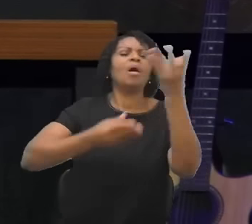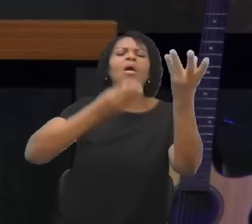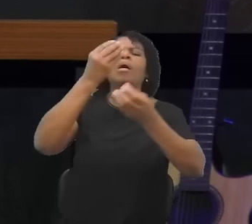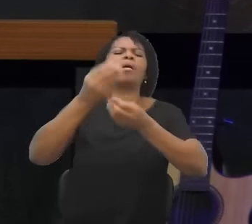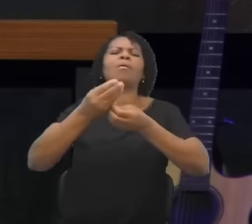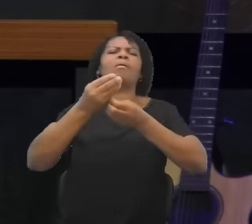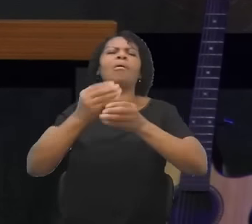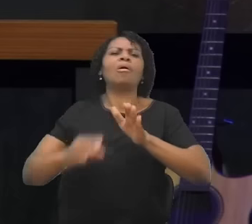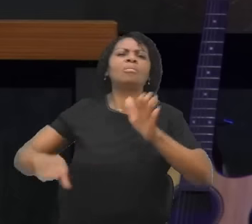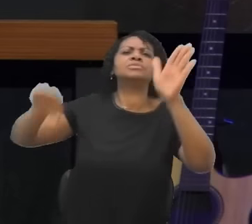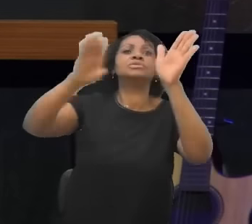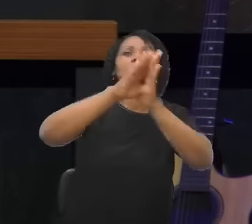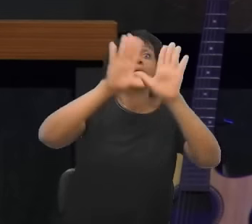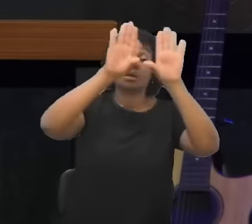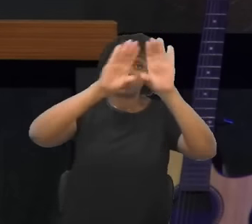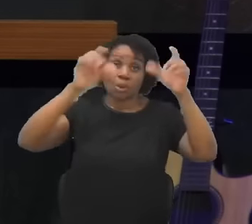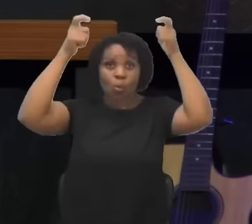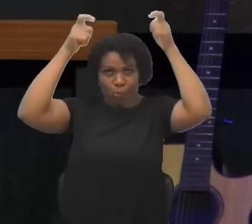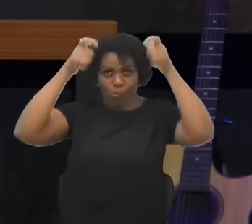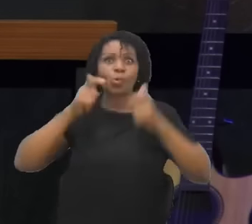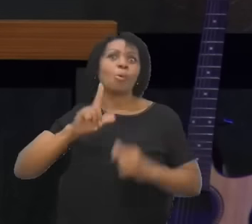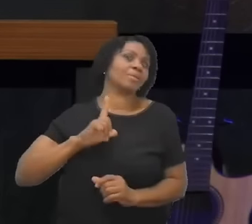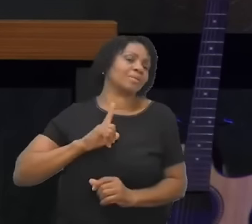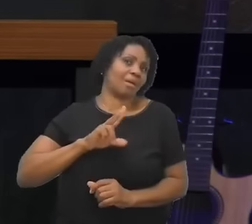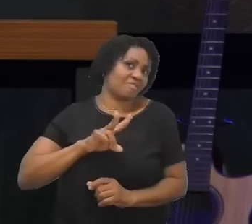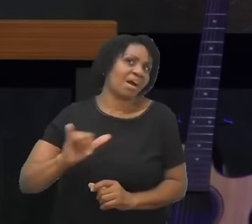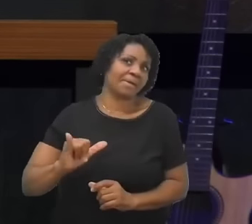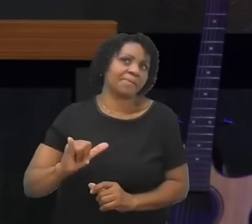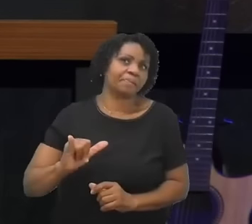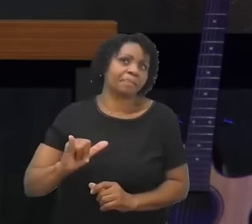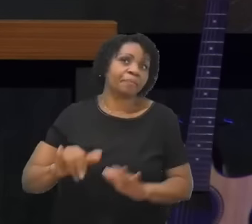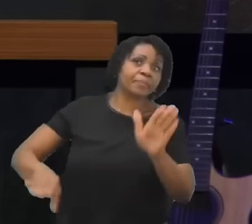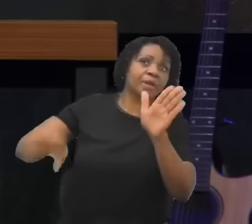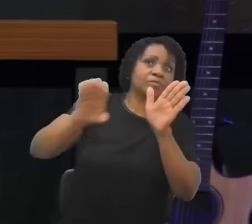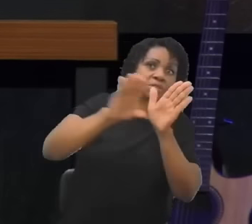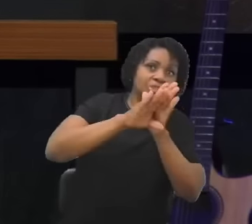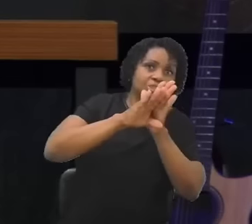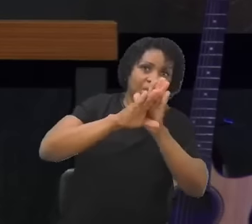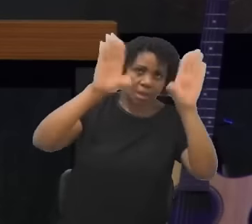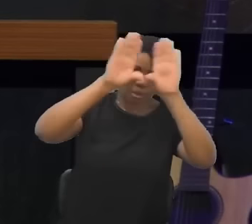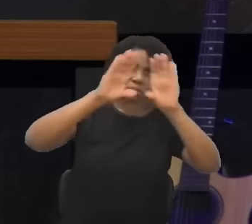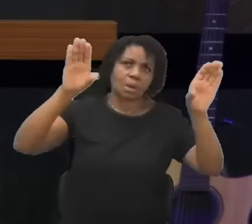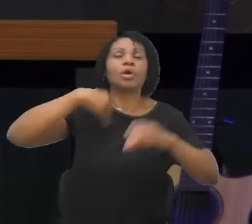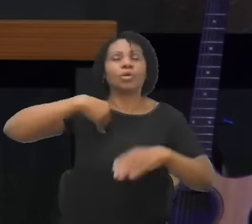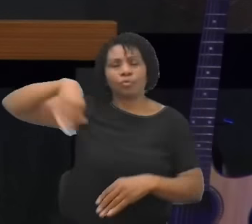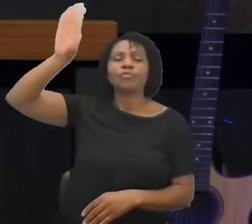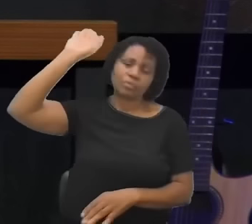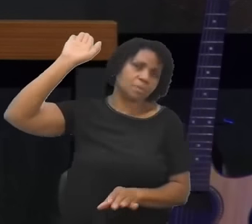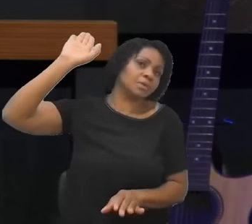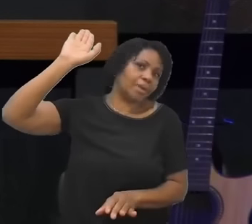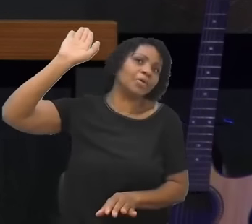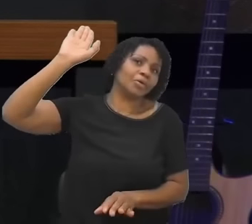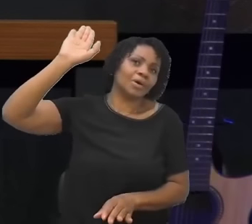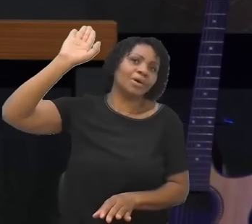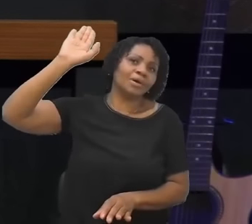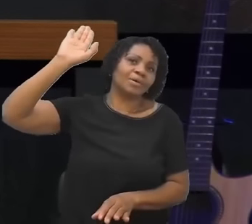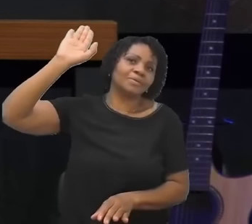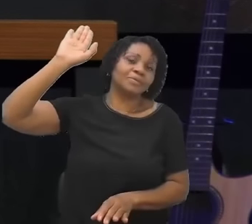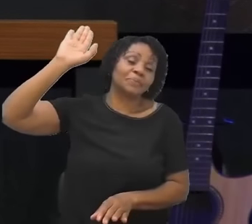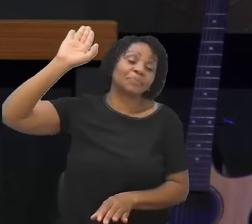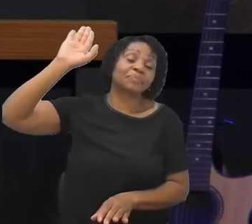lá no céu? Bom, você vai ter uma coroa. Se você chegar até o céu, quantos aqui vão chegar até o céu? Ah, então